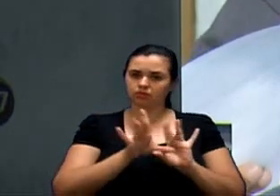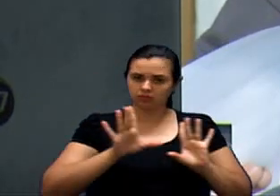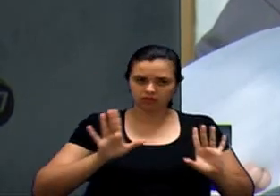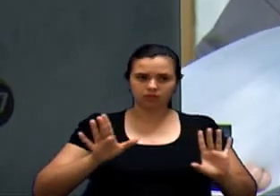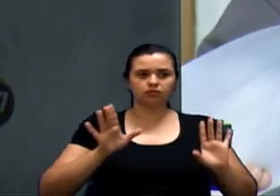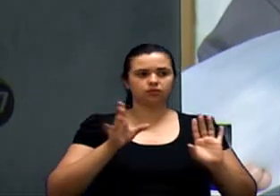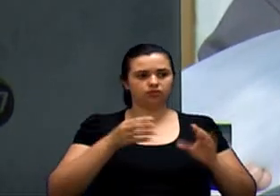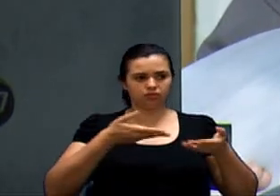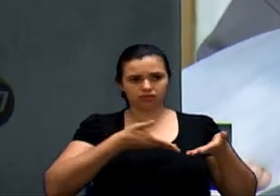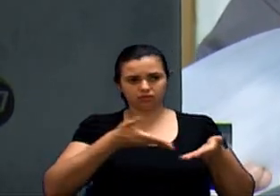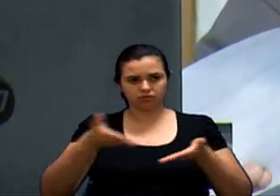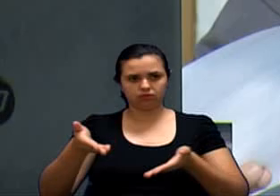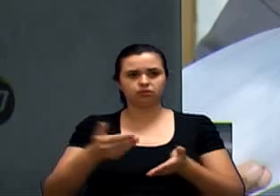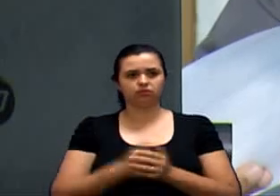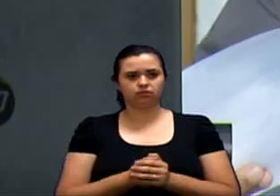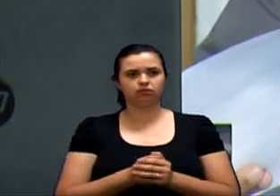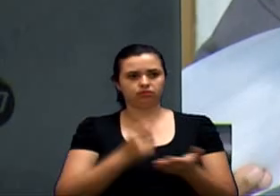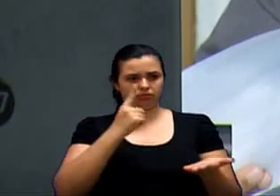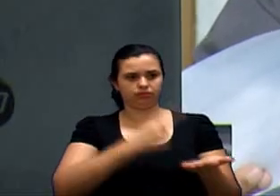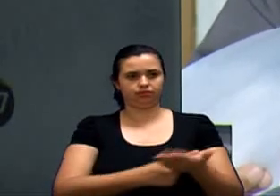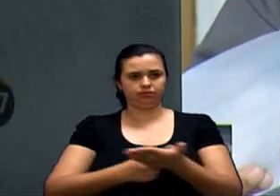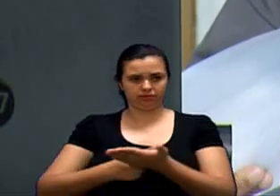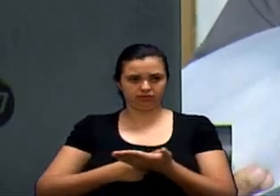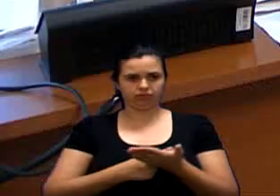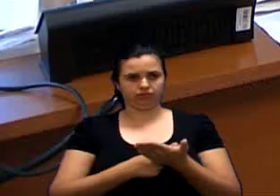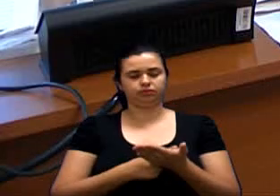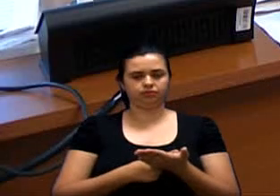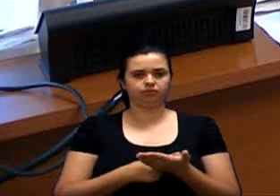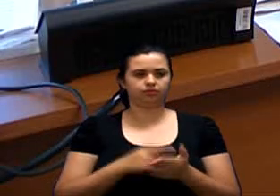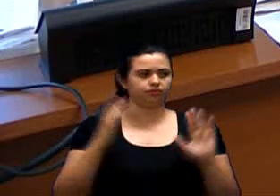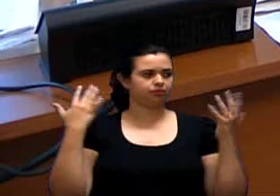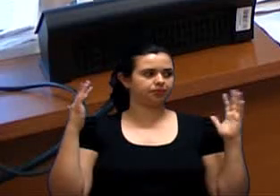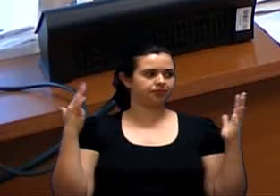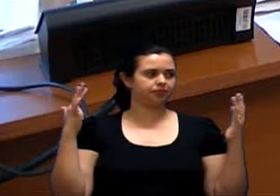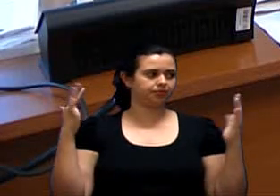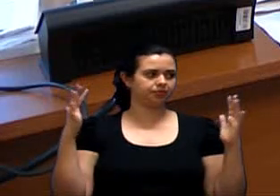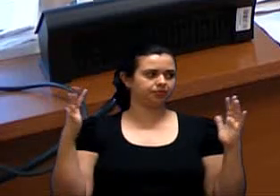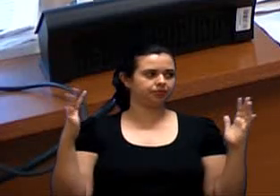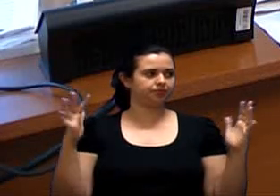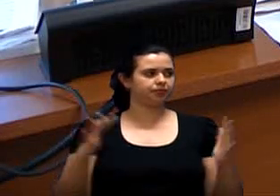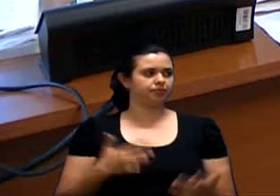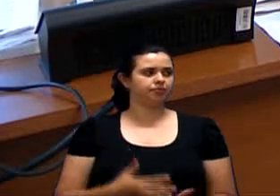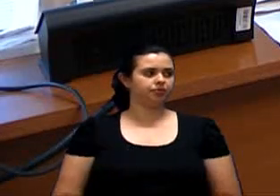acompanhar, e o compromisso assumido com a entidade também.